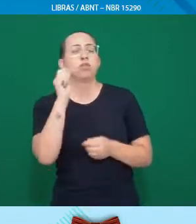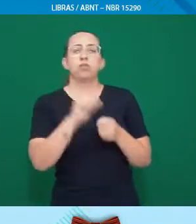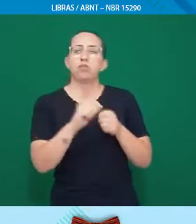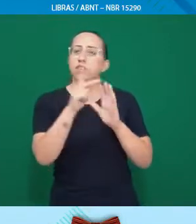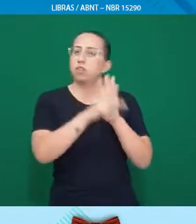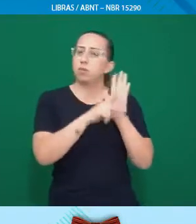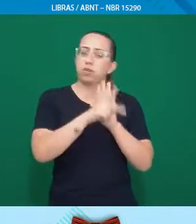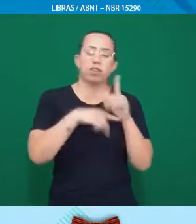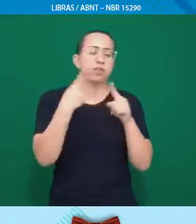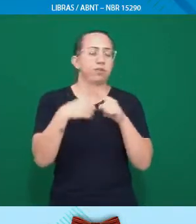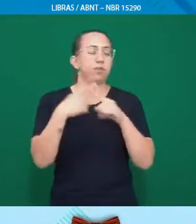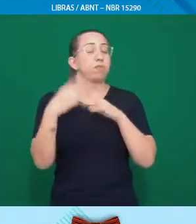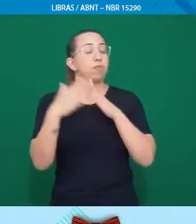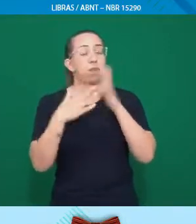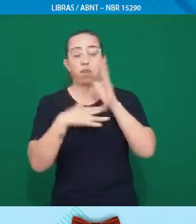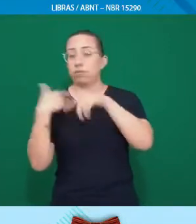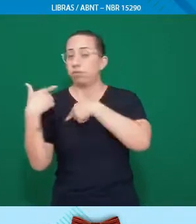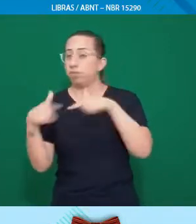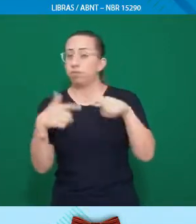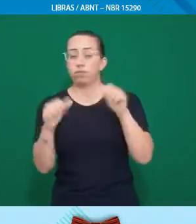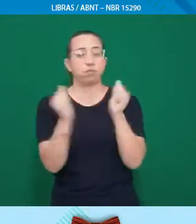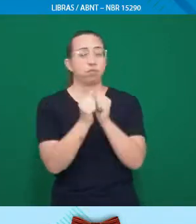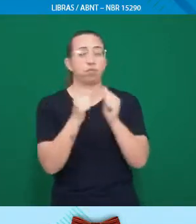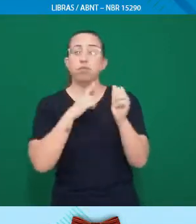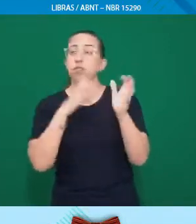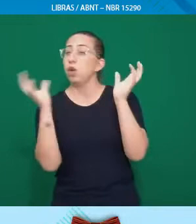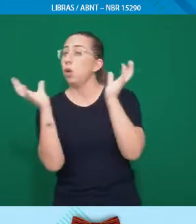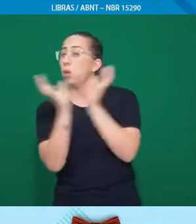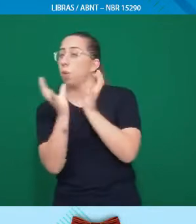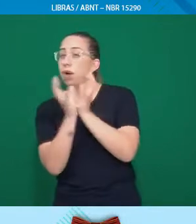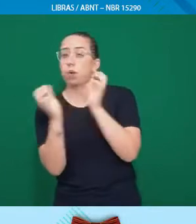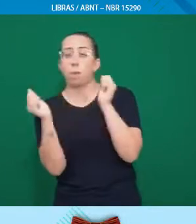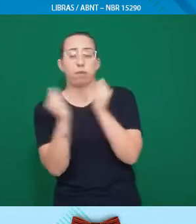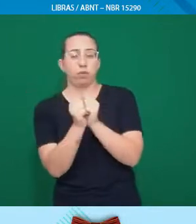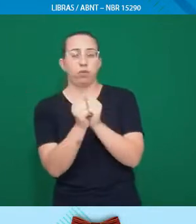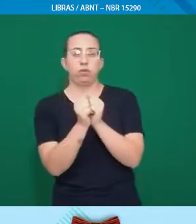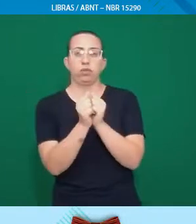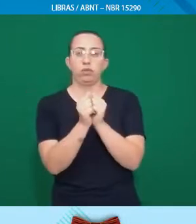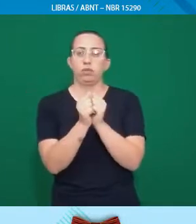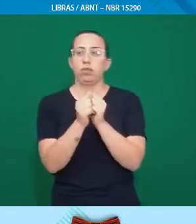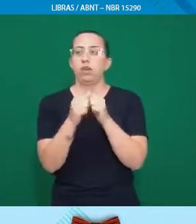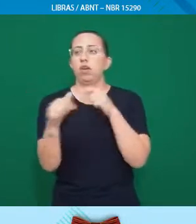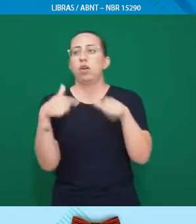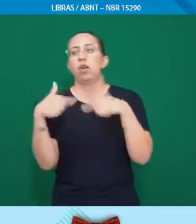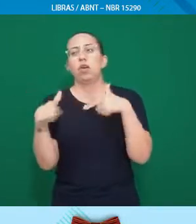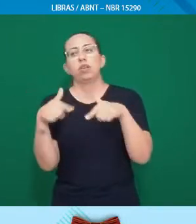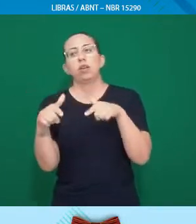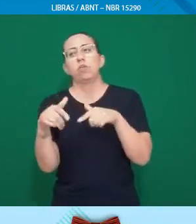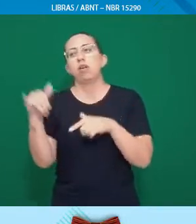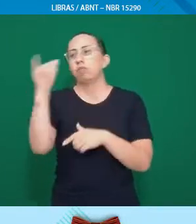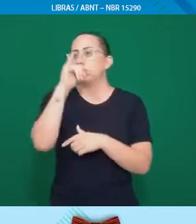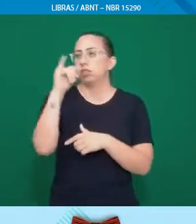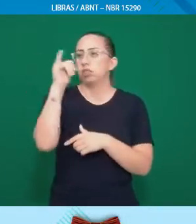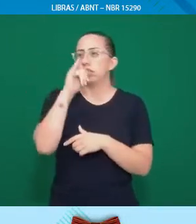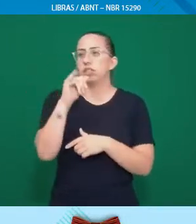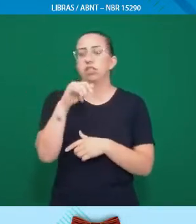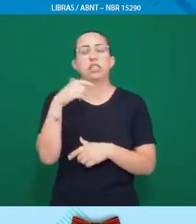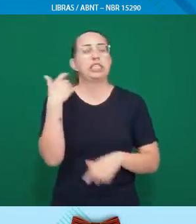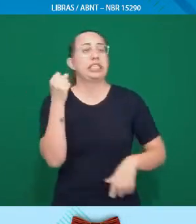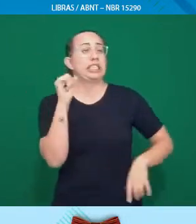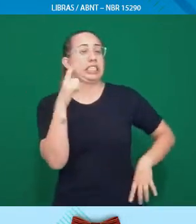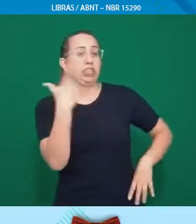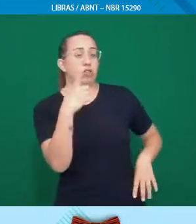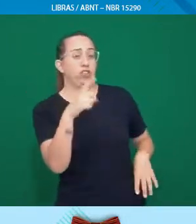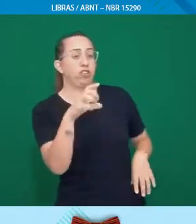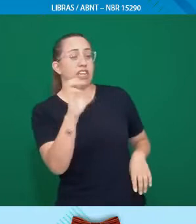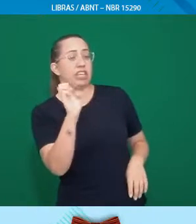ser realizados por que tinha essa equipe junto comigo esse trabalho documentário que você citou se não fosse a dona